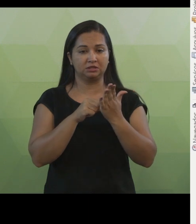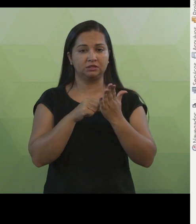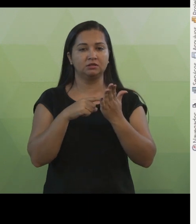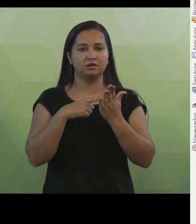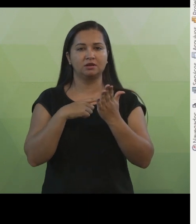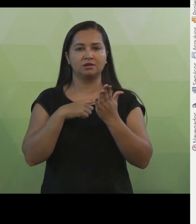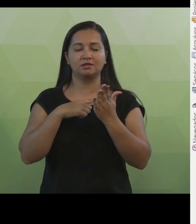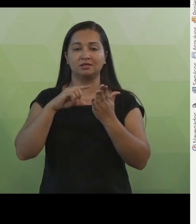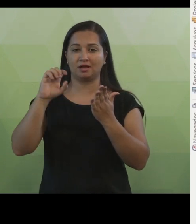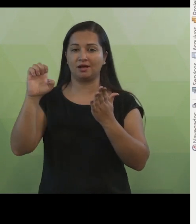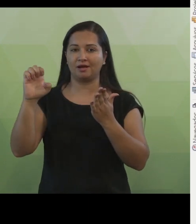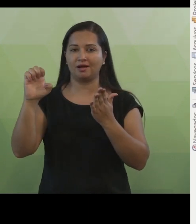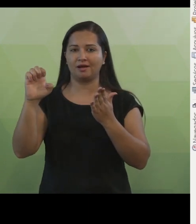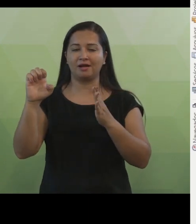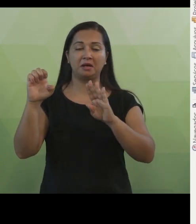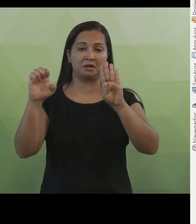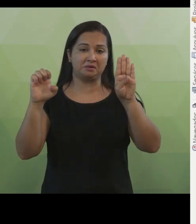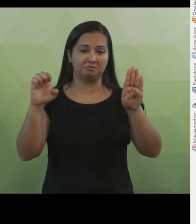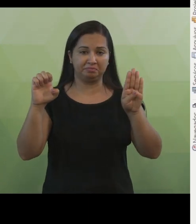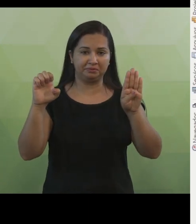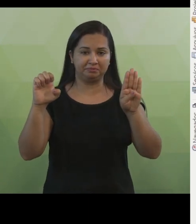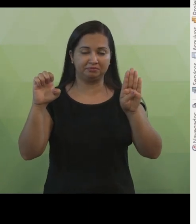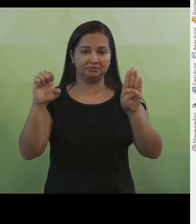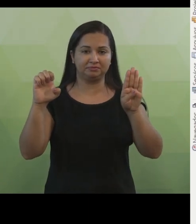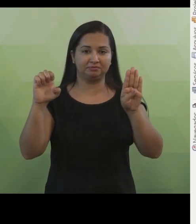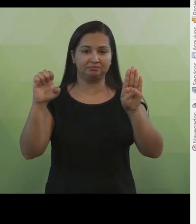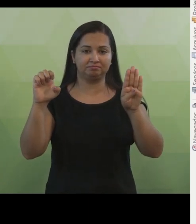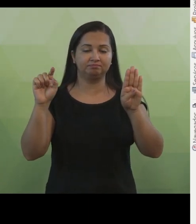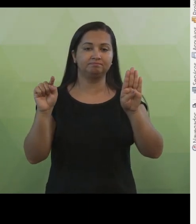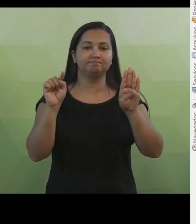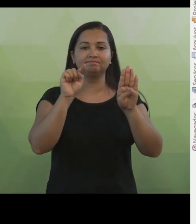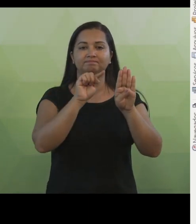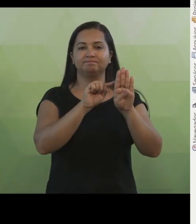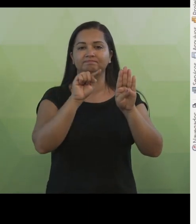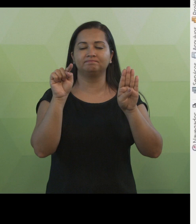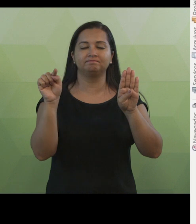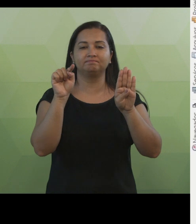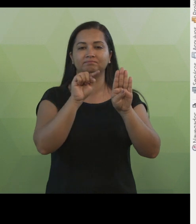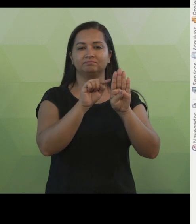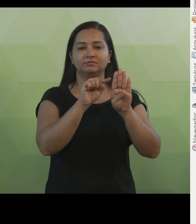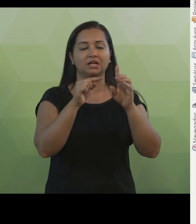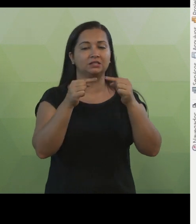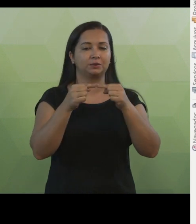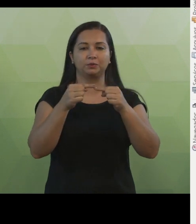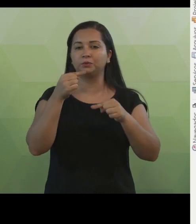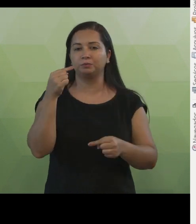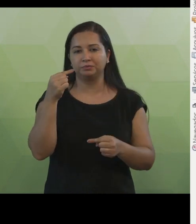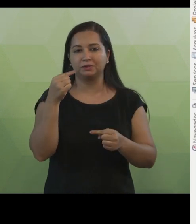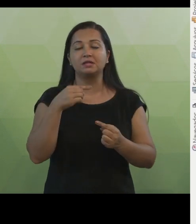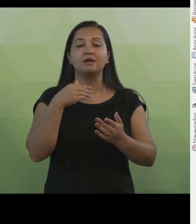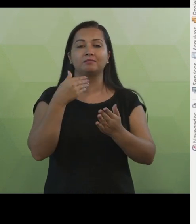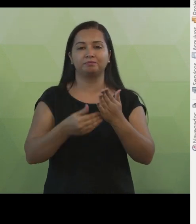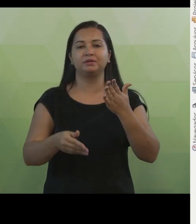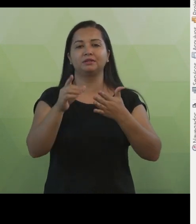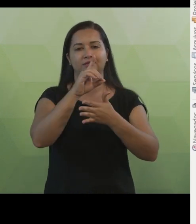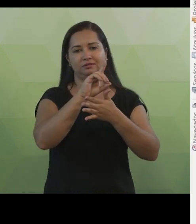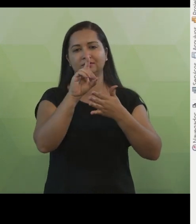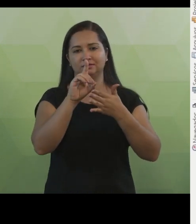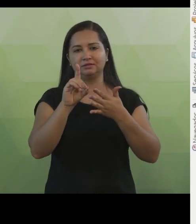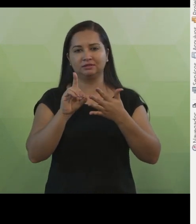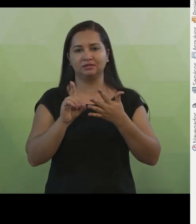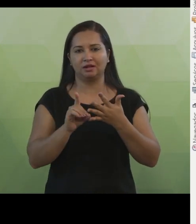podemos verificar qual tipo de erro que está ocorrendo. No caso, uma incompatibilidade de tipo. Ele está falando que